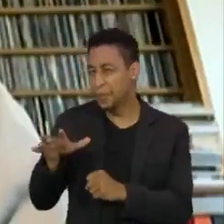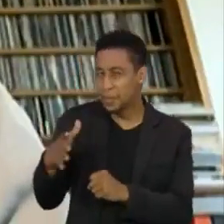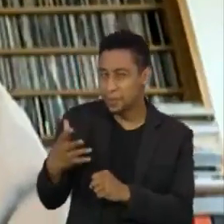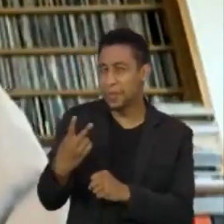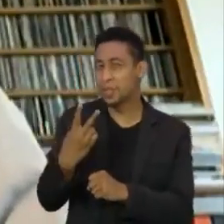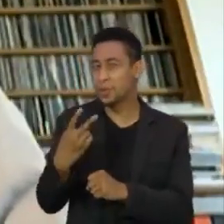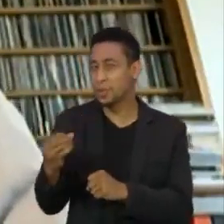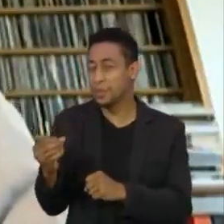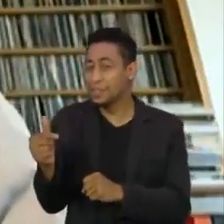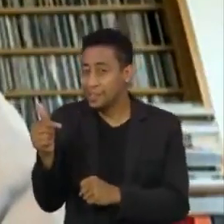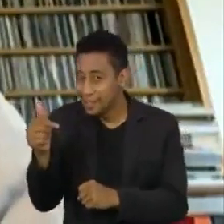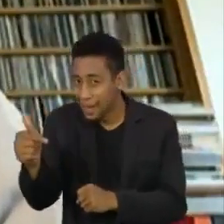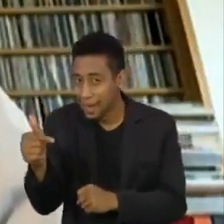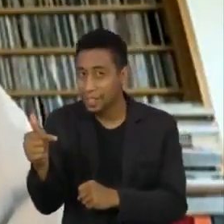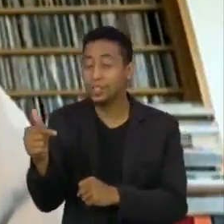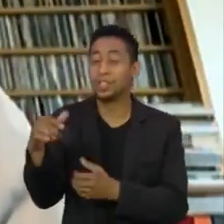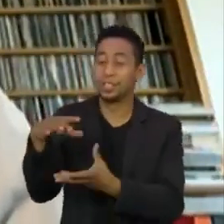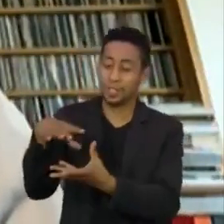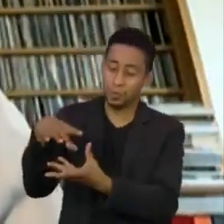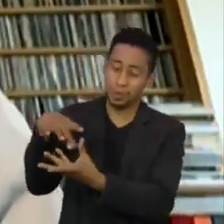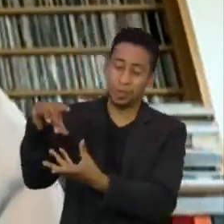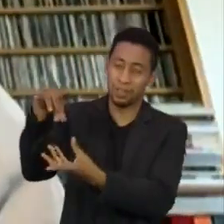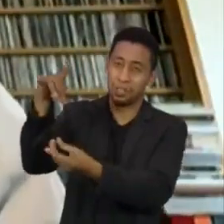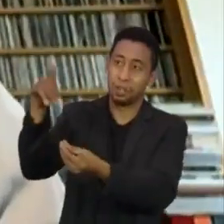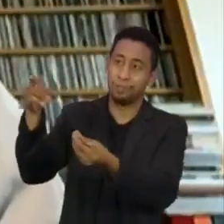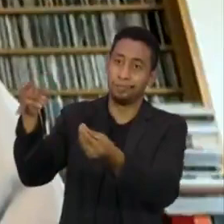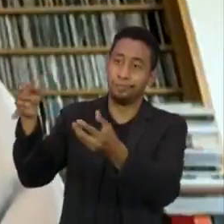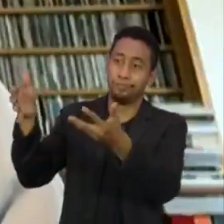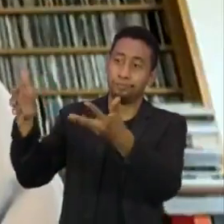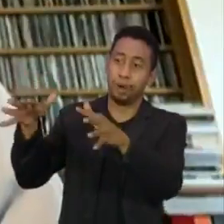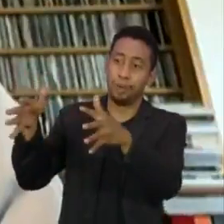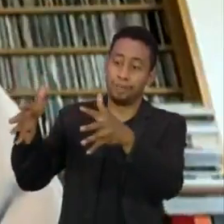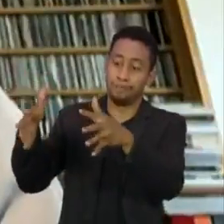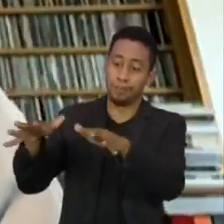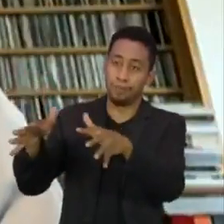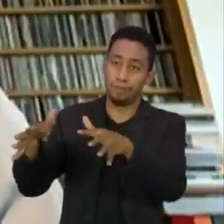numa espécie de recessão democrática. Tá? De